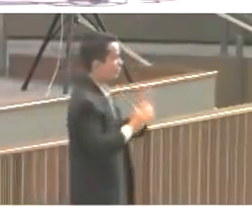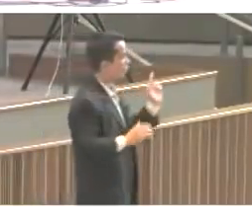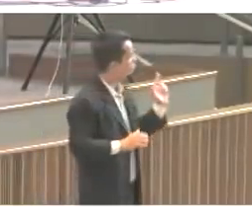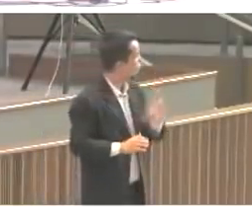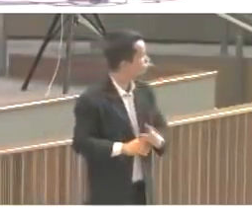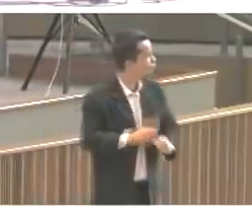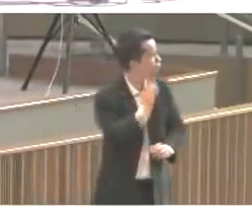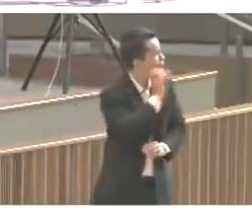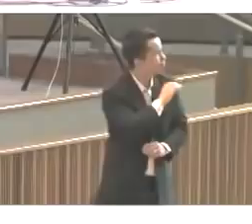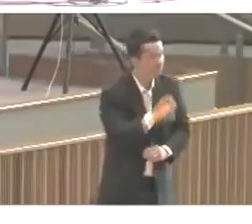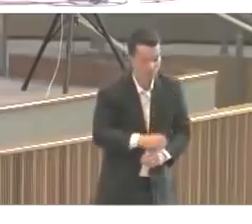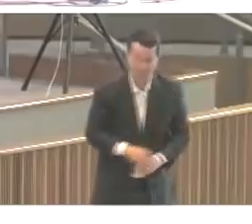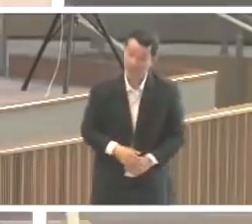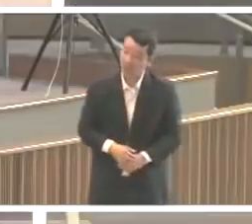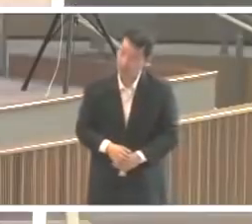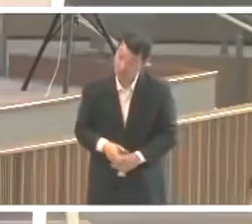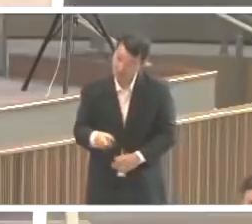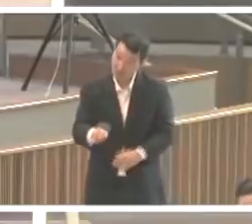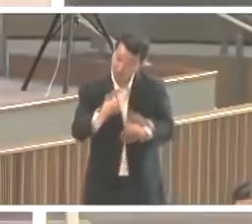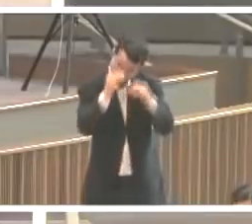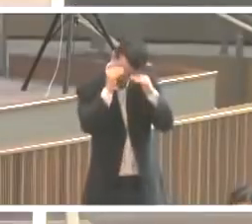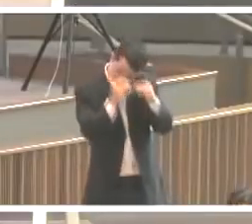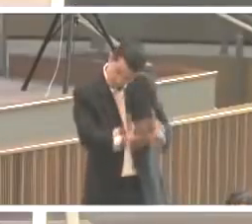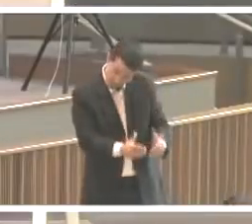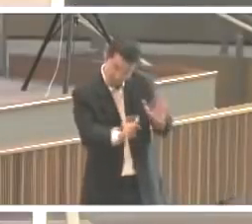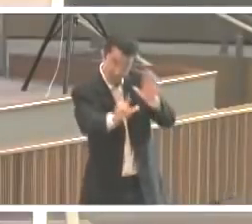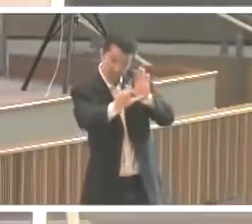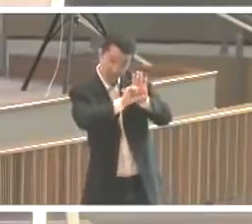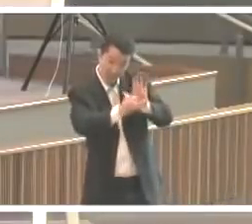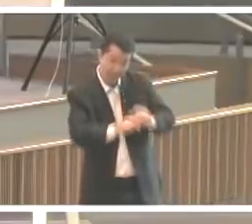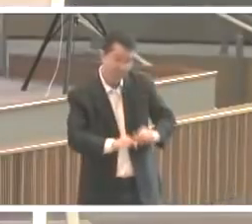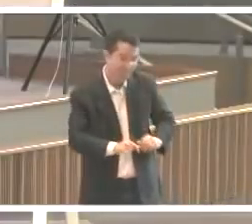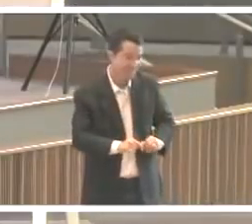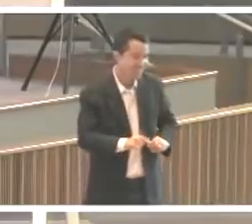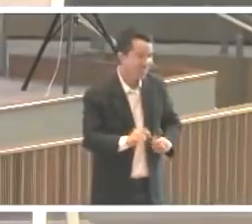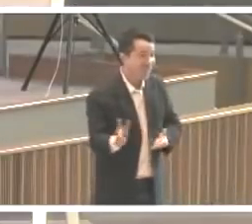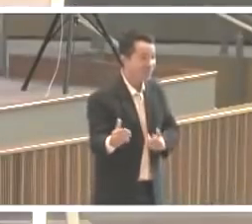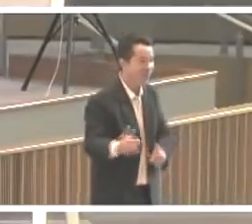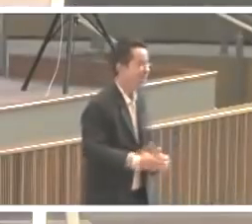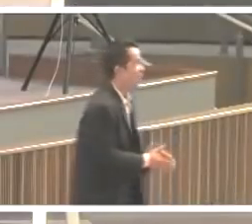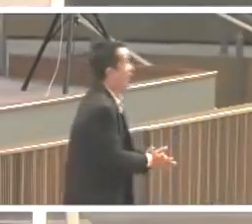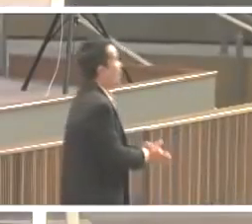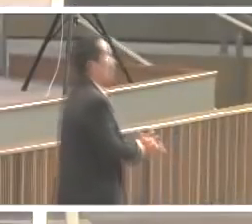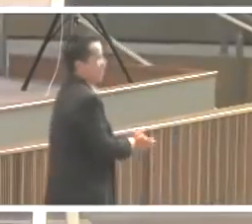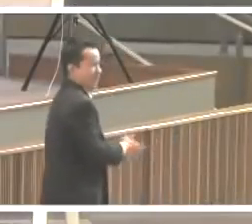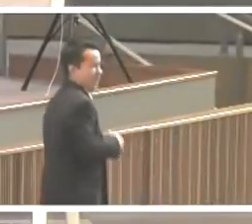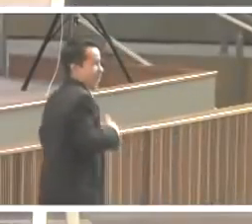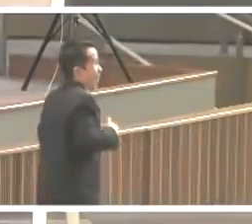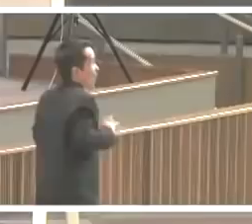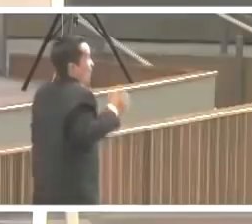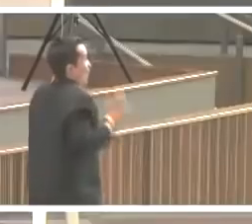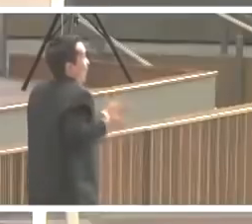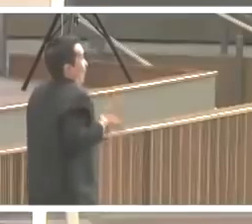faz tempo que eu estou cumprindo os mandamentos, eu estou tentando ser firme aí com o Senhor. Ele disse: está ótimo,